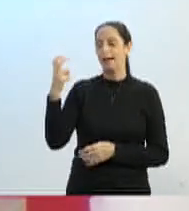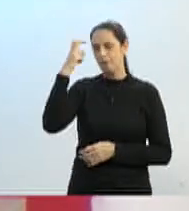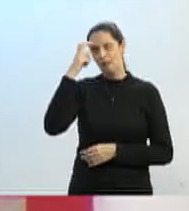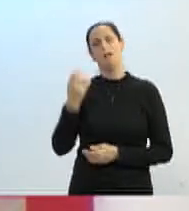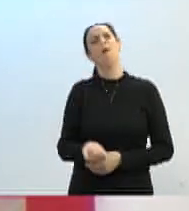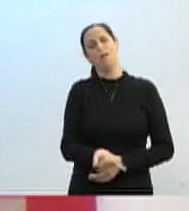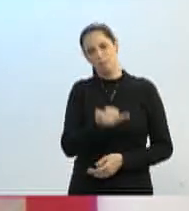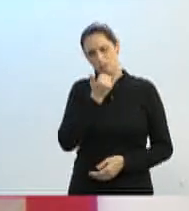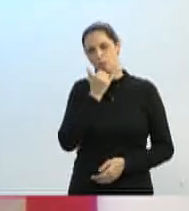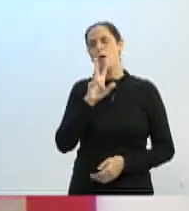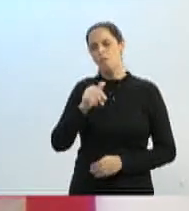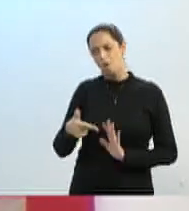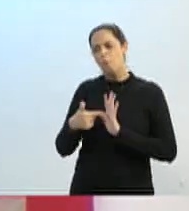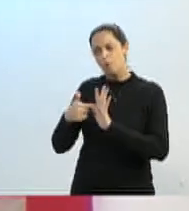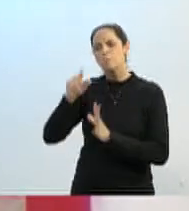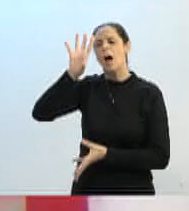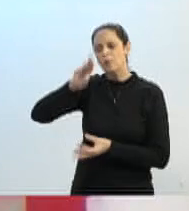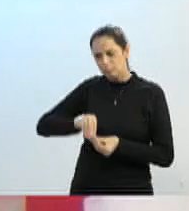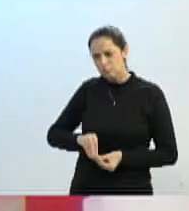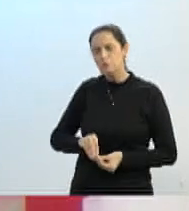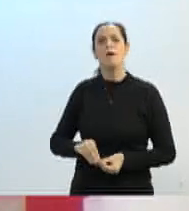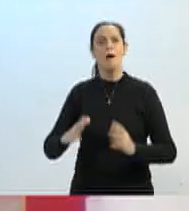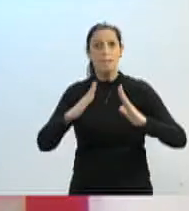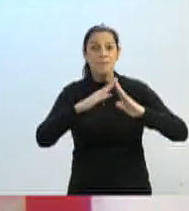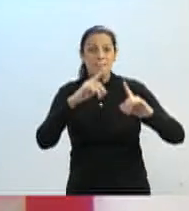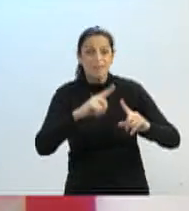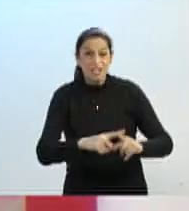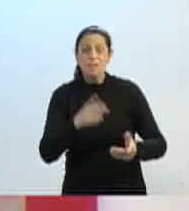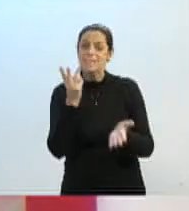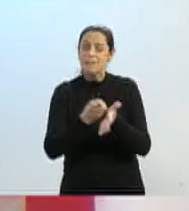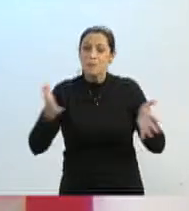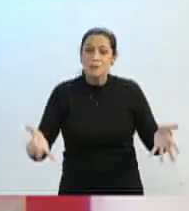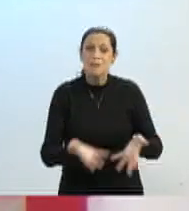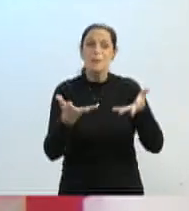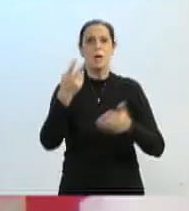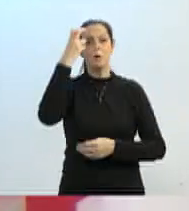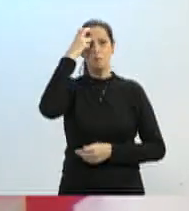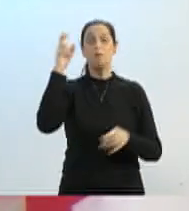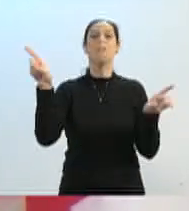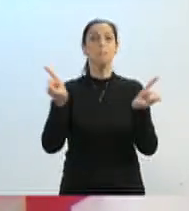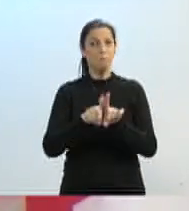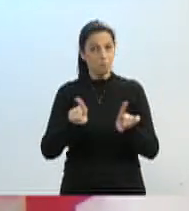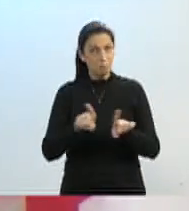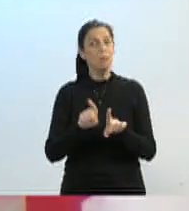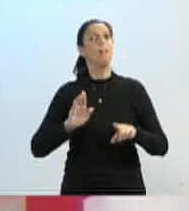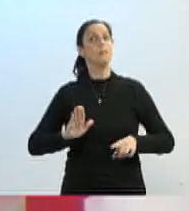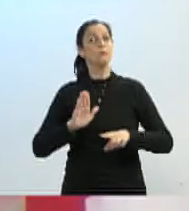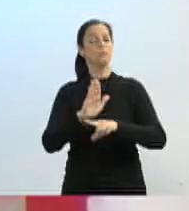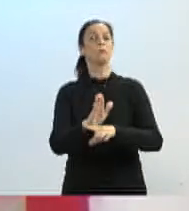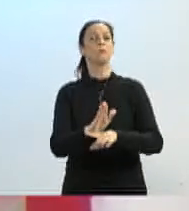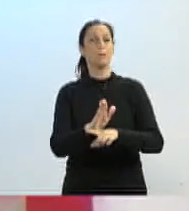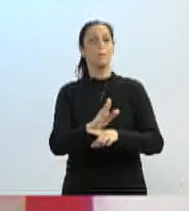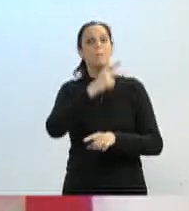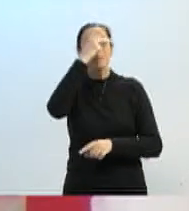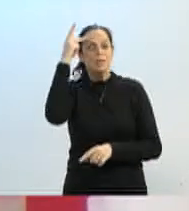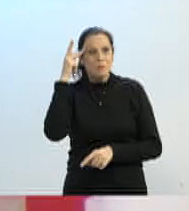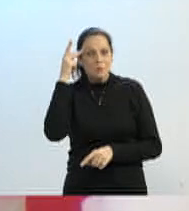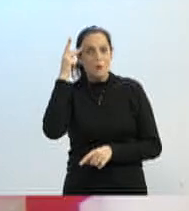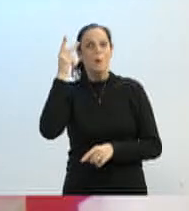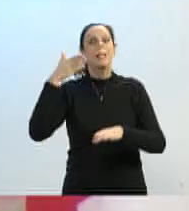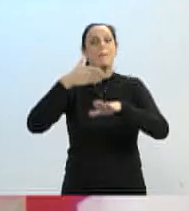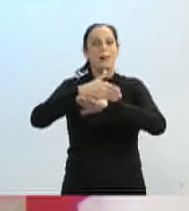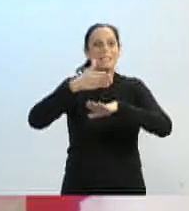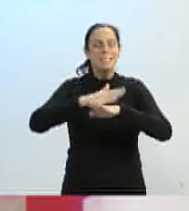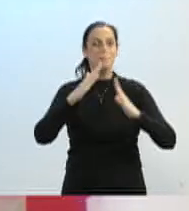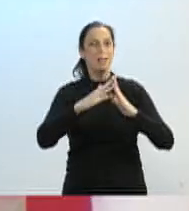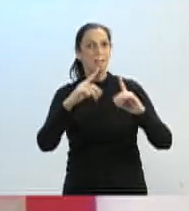vocês de como a igreja não apenas incentiva, como viabiliza para que seus membros sejam